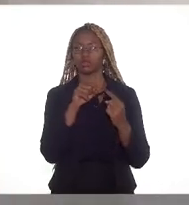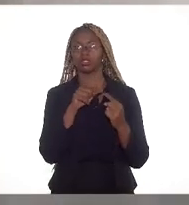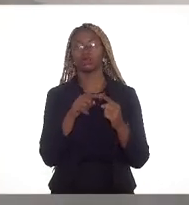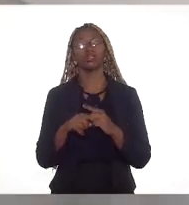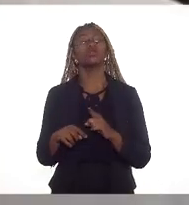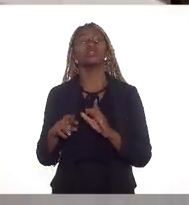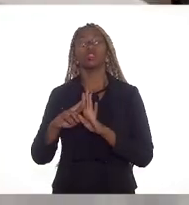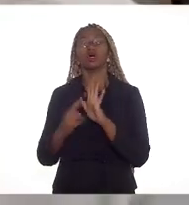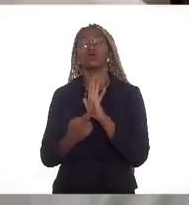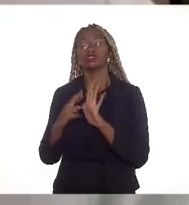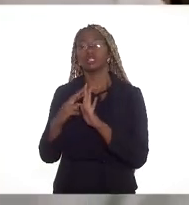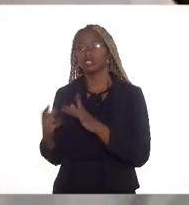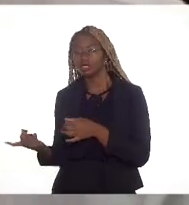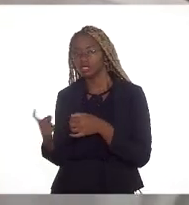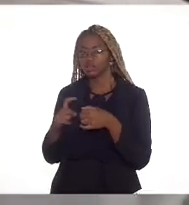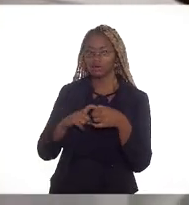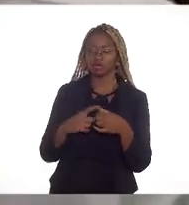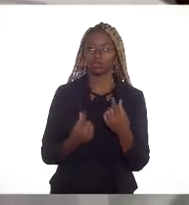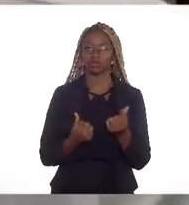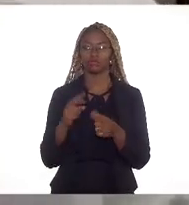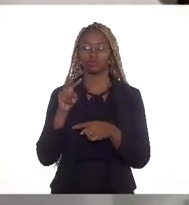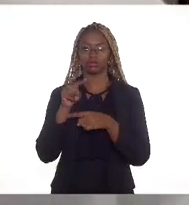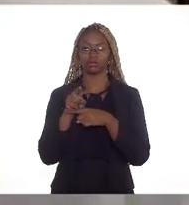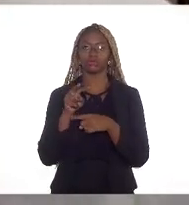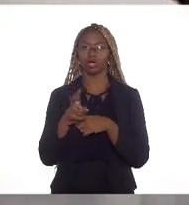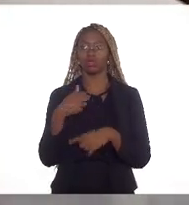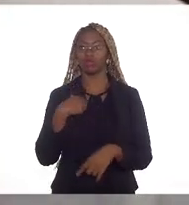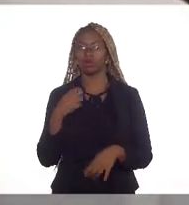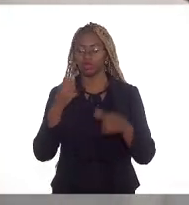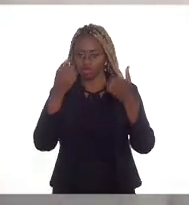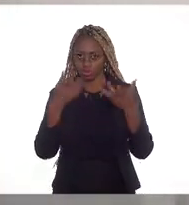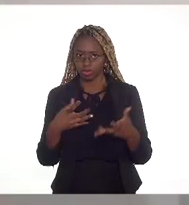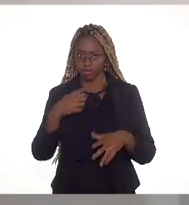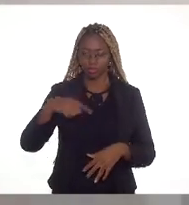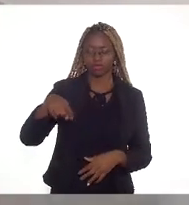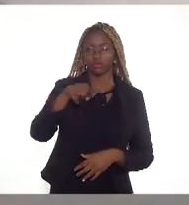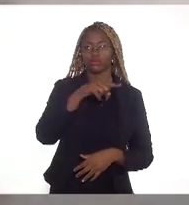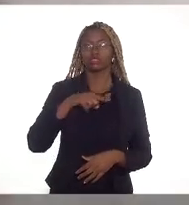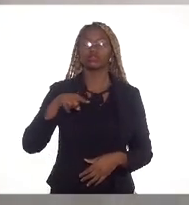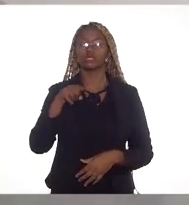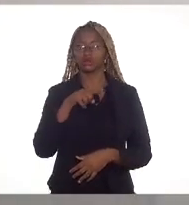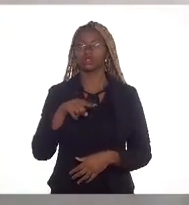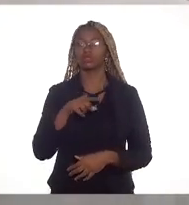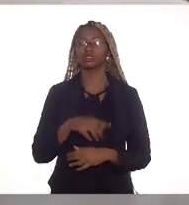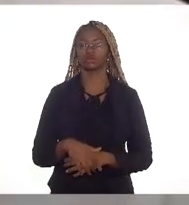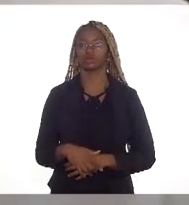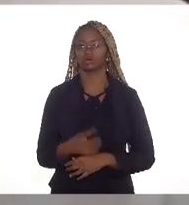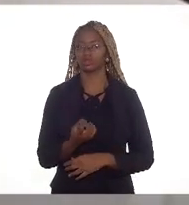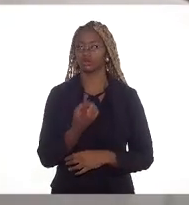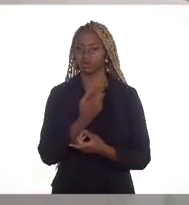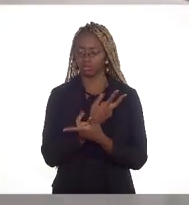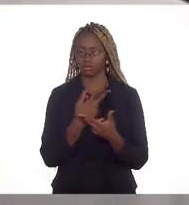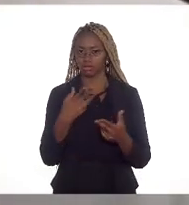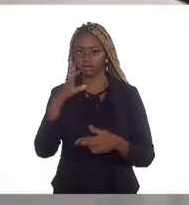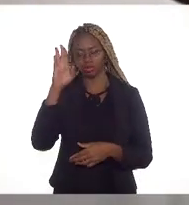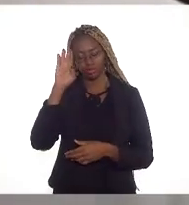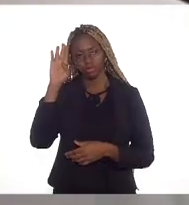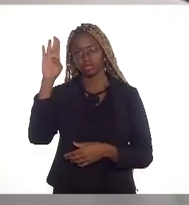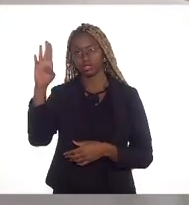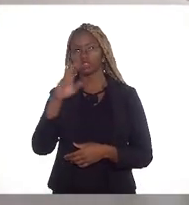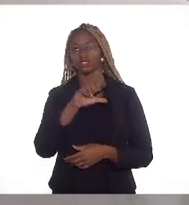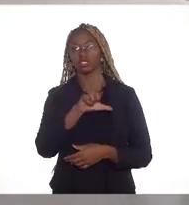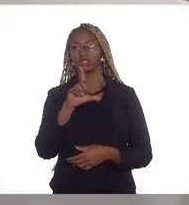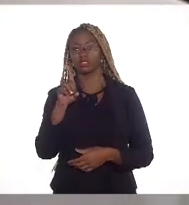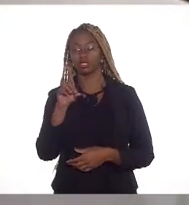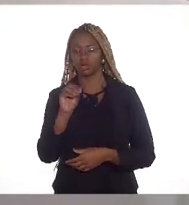fiscal, eu gostaria de salientar a todos os senhores que, como uma das tarefas principais da LDO